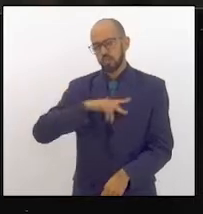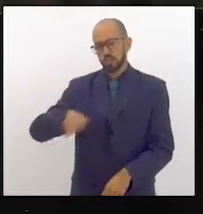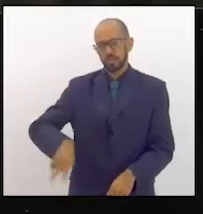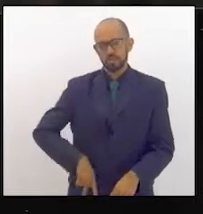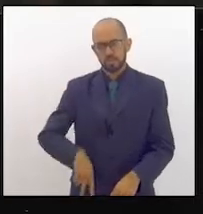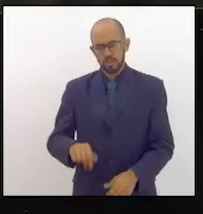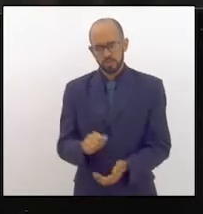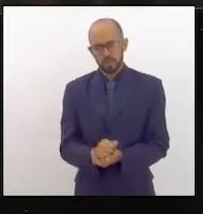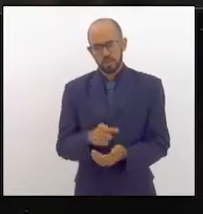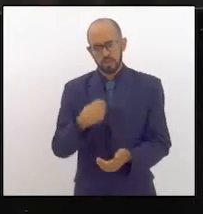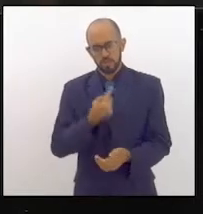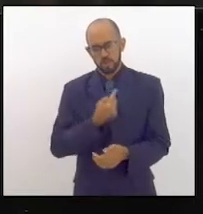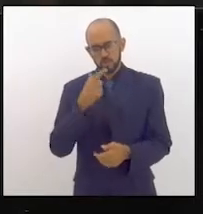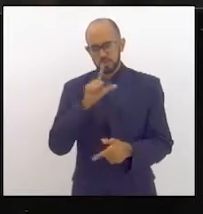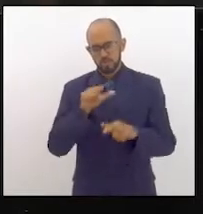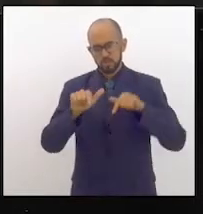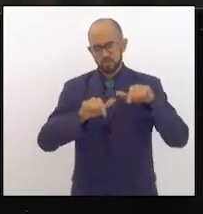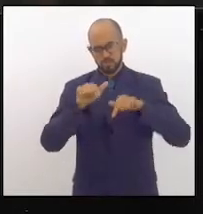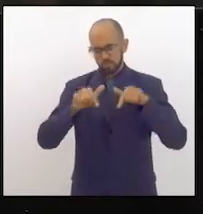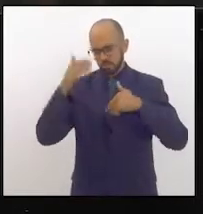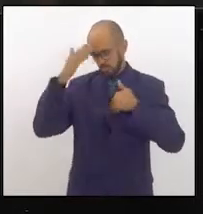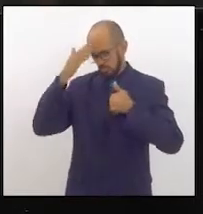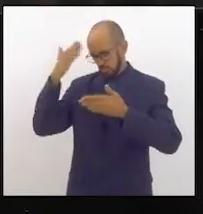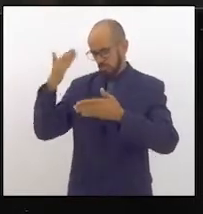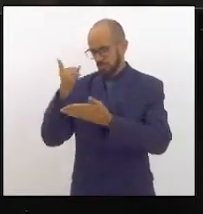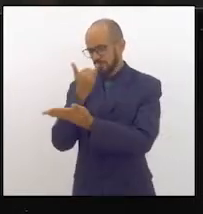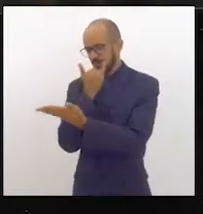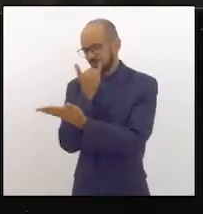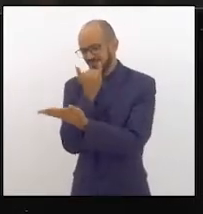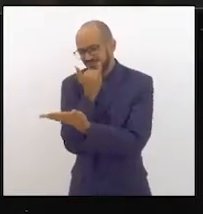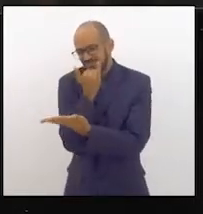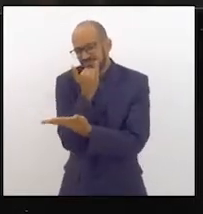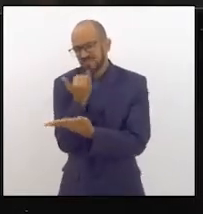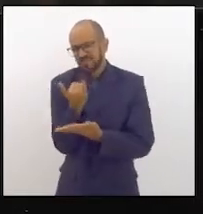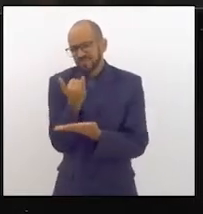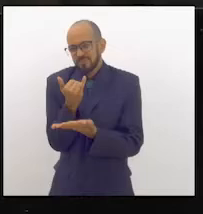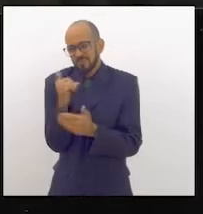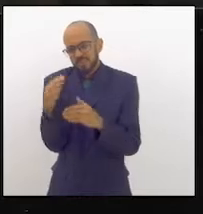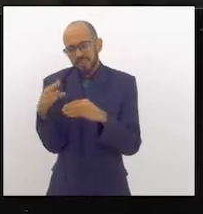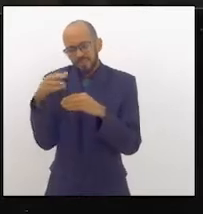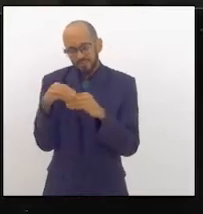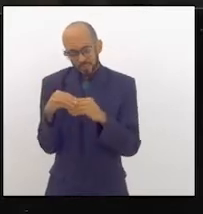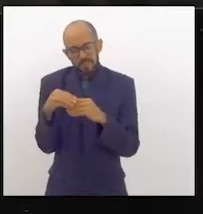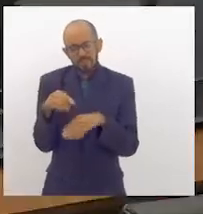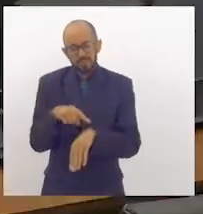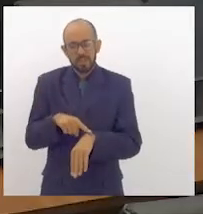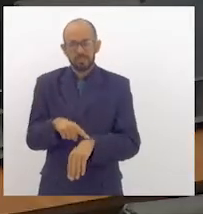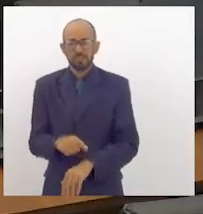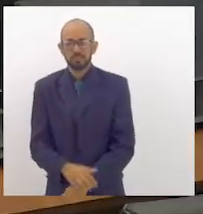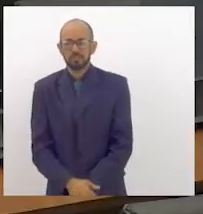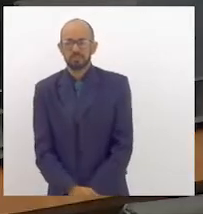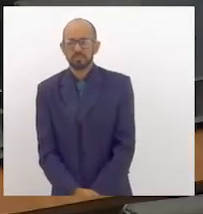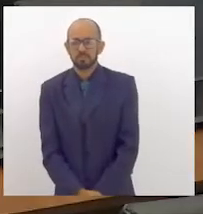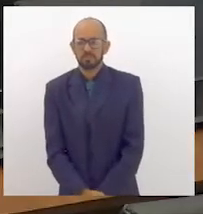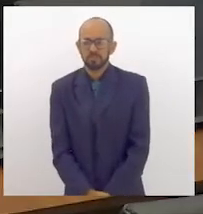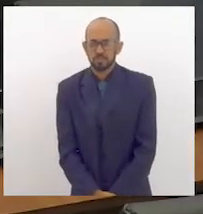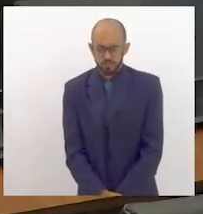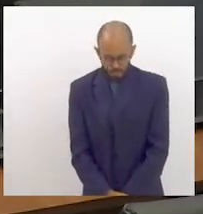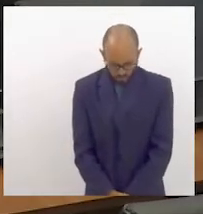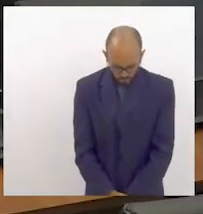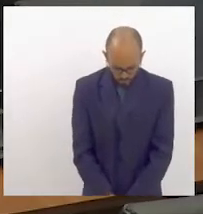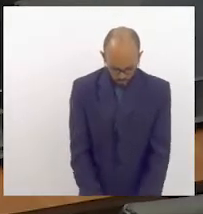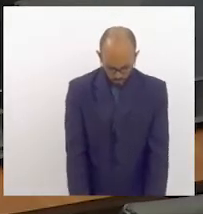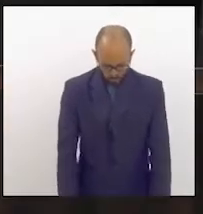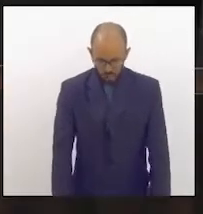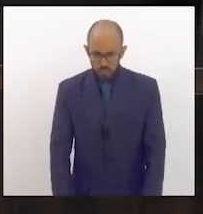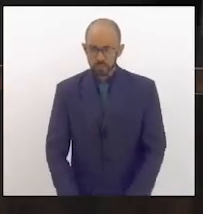presidente para a gente poder trabalhar muito obrigado me descobrir ter ultrapassar e